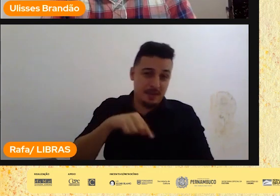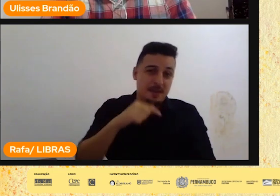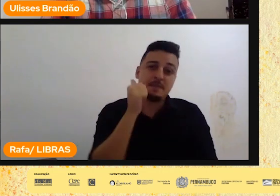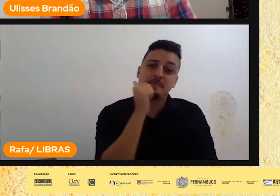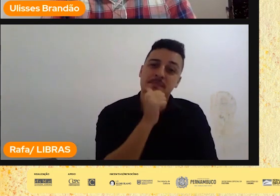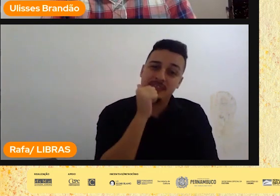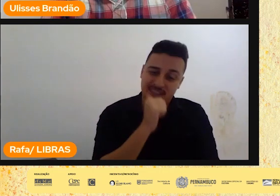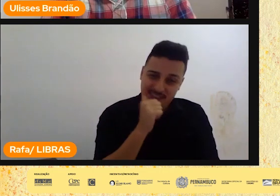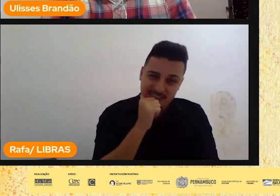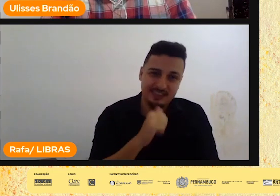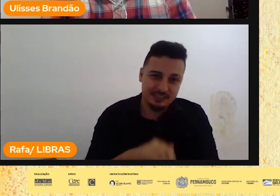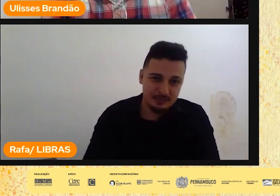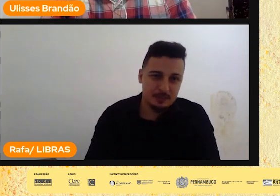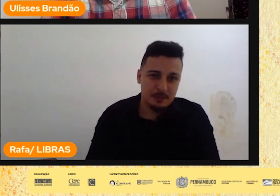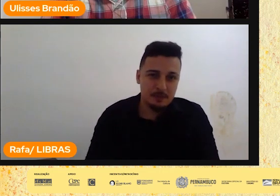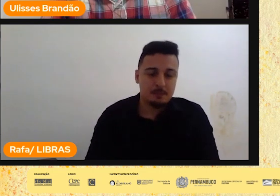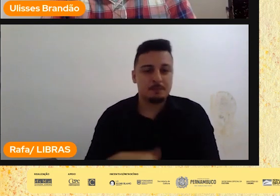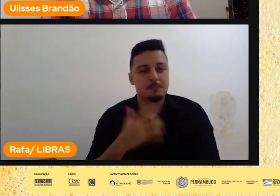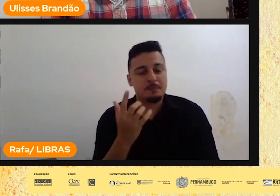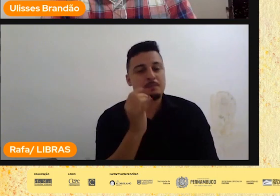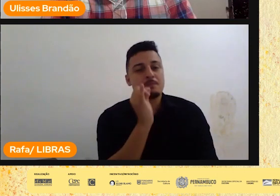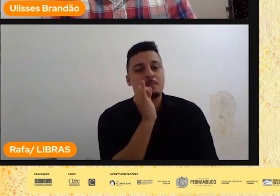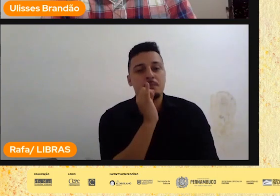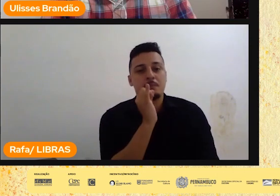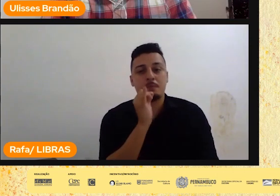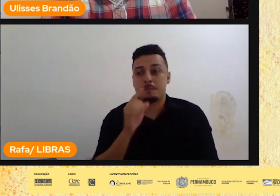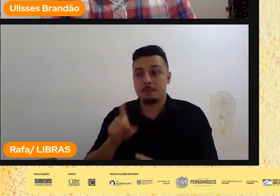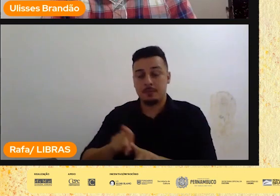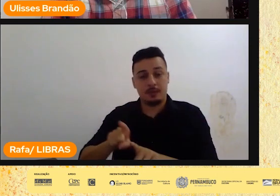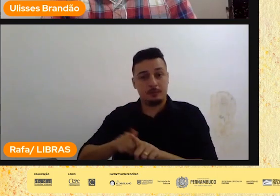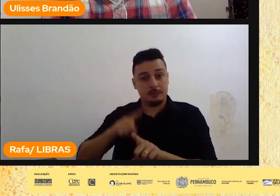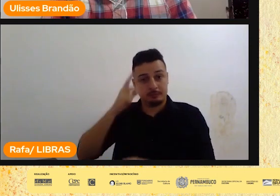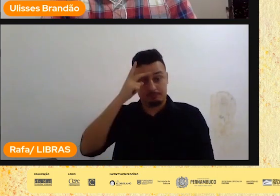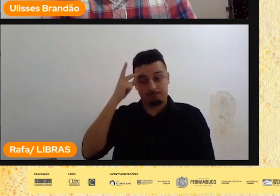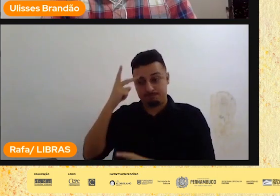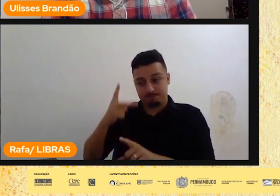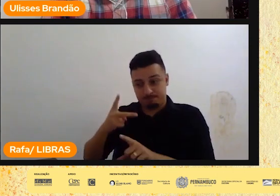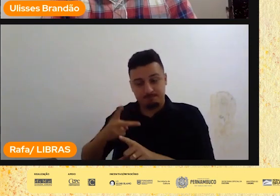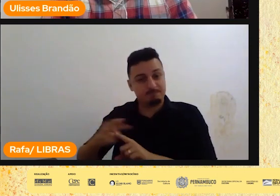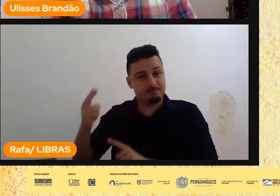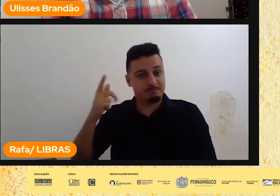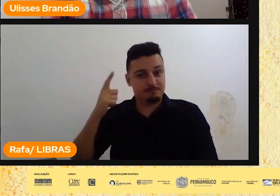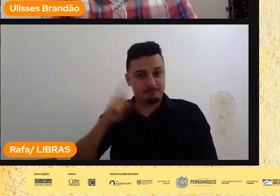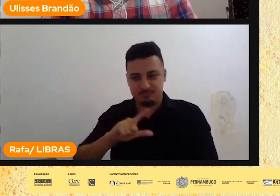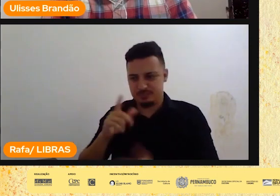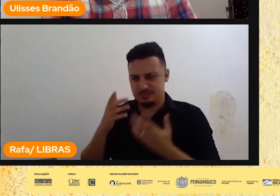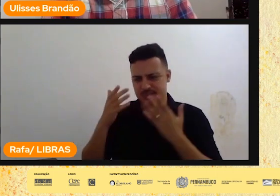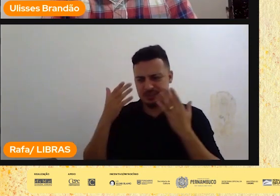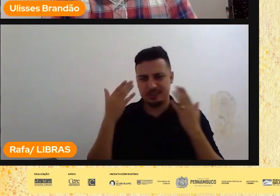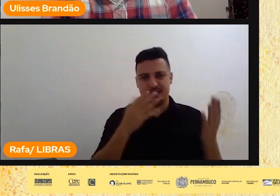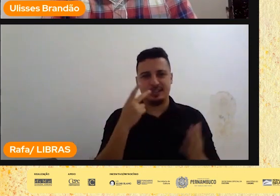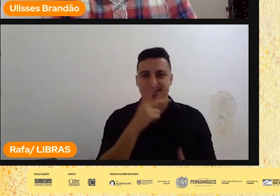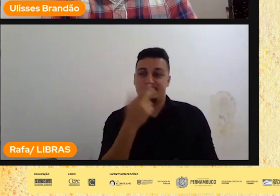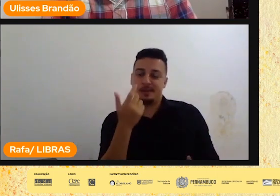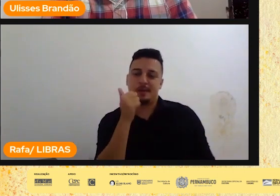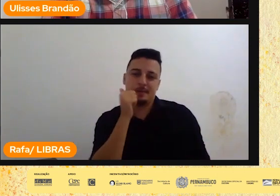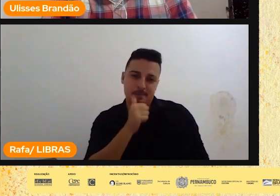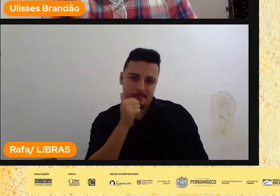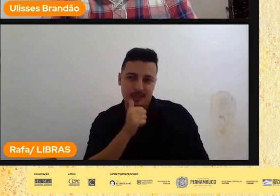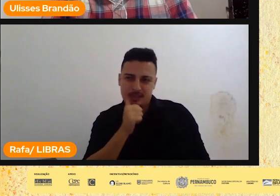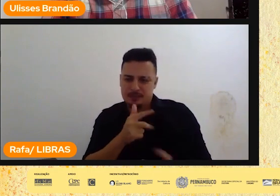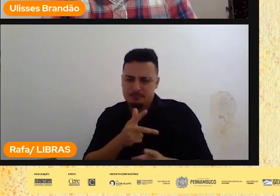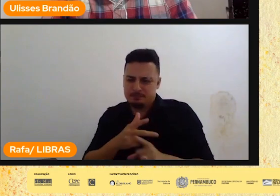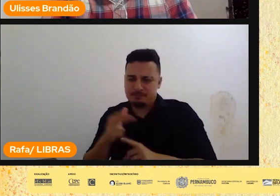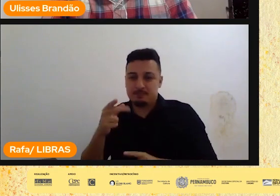mulher, e como toda a jornada do herói, né, que é onde o herói, no nosso caso a heroína, tem que chegar